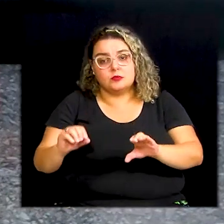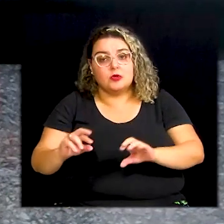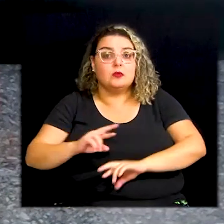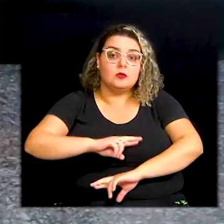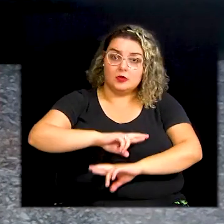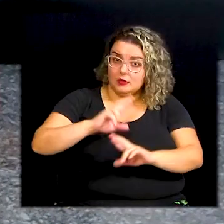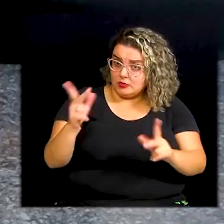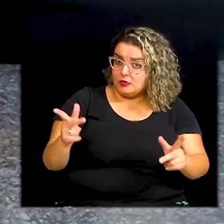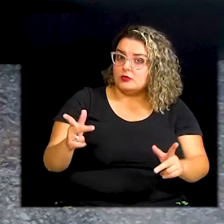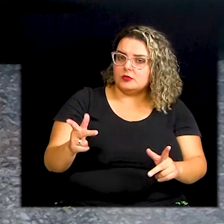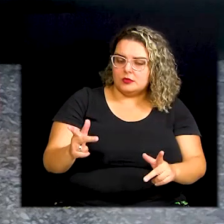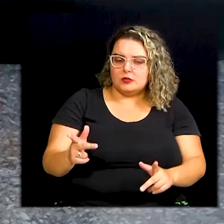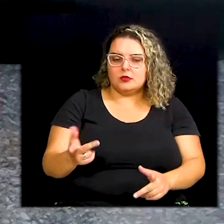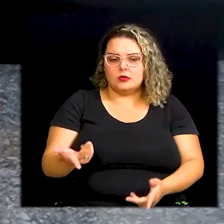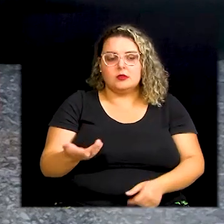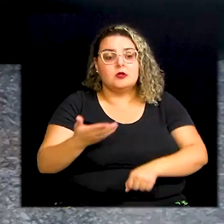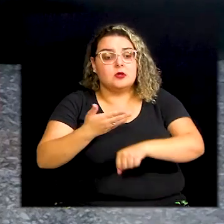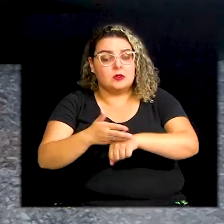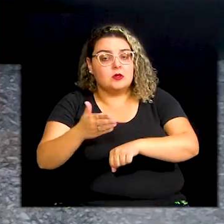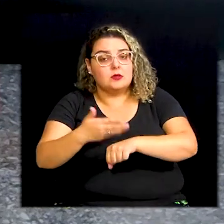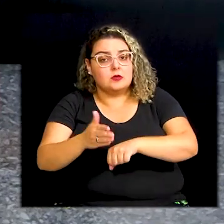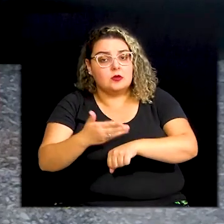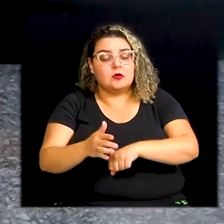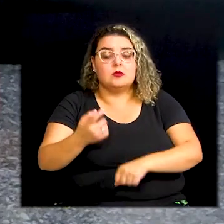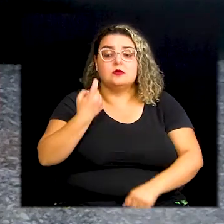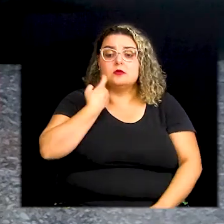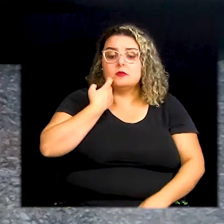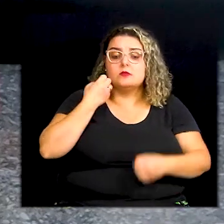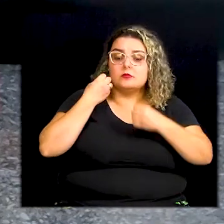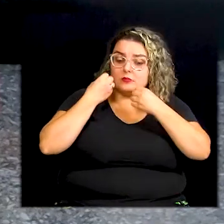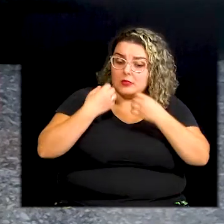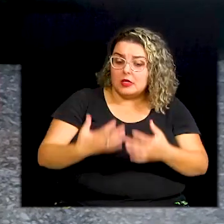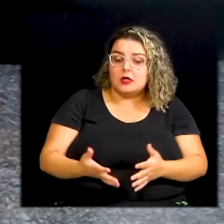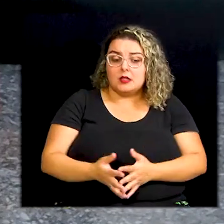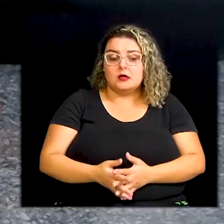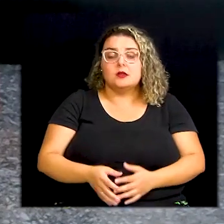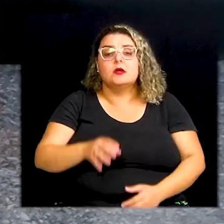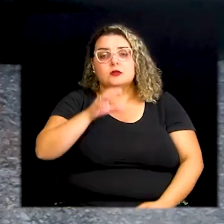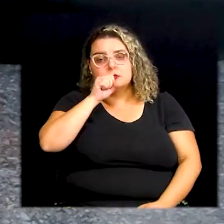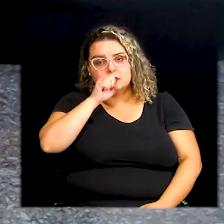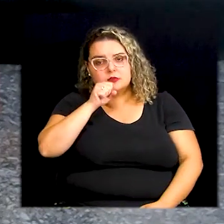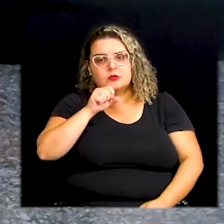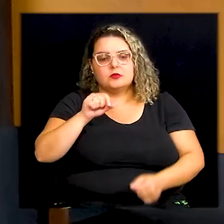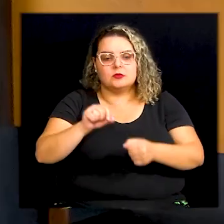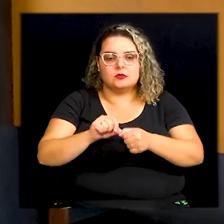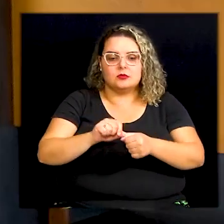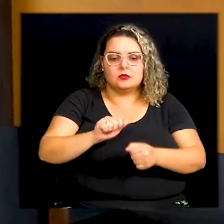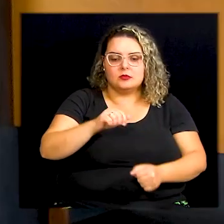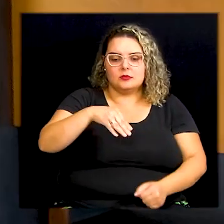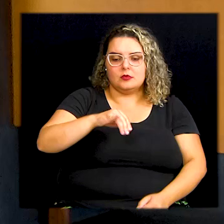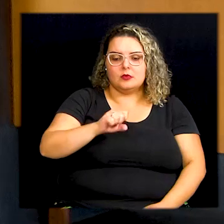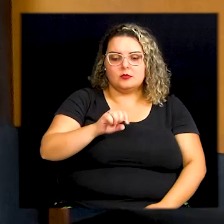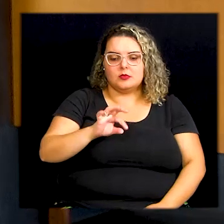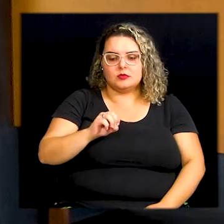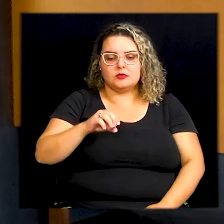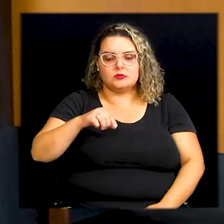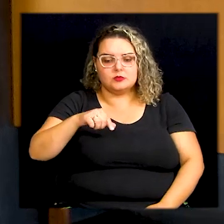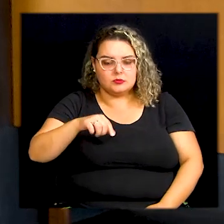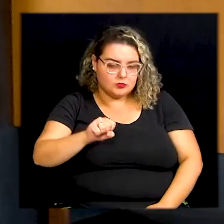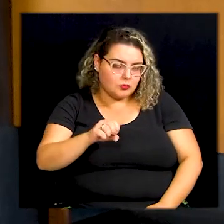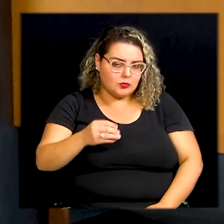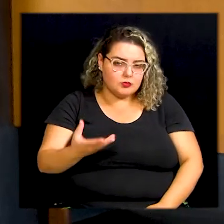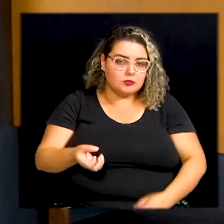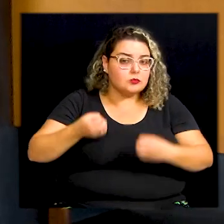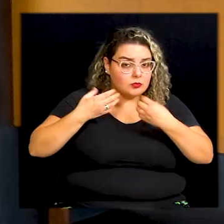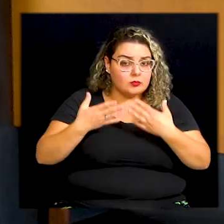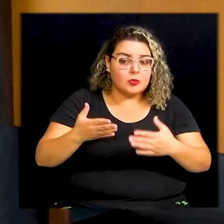que é muito grande. E aí eu treinei bem na sexta-feira, no sábado a gente fez um amistoso aqui no estádio, eu fui bem